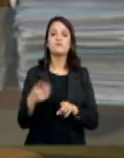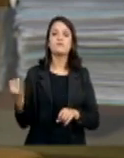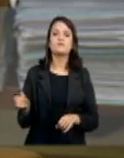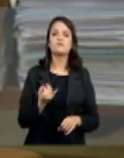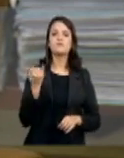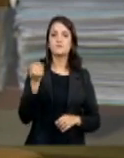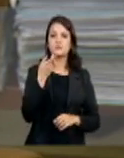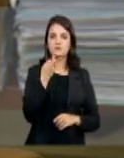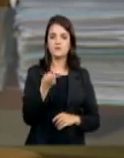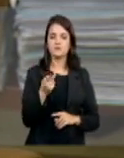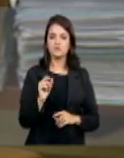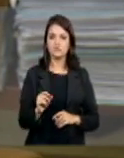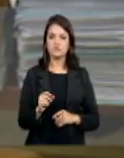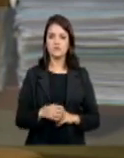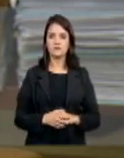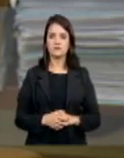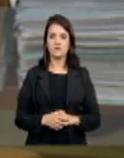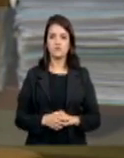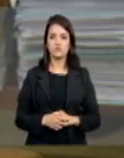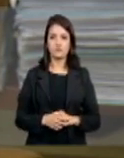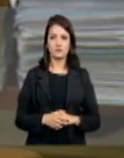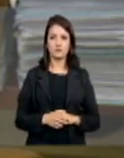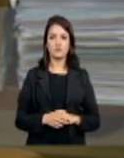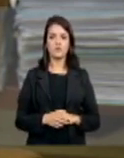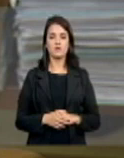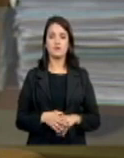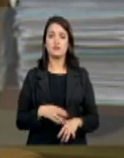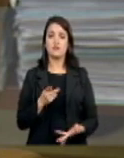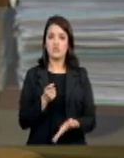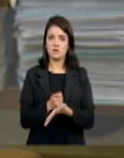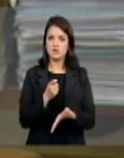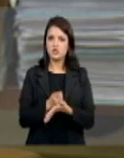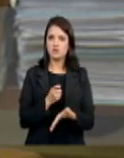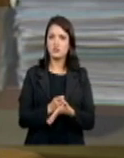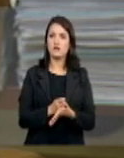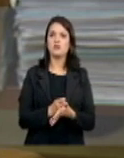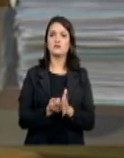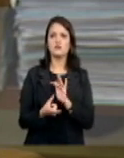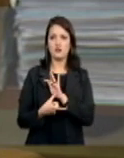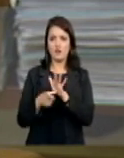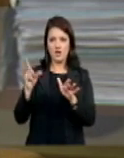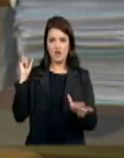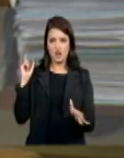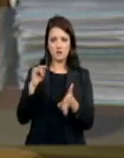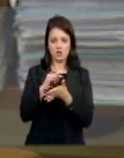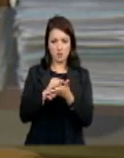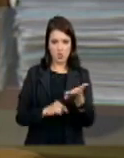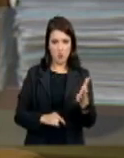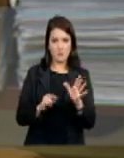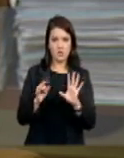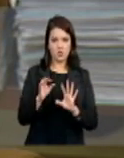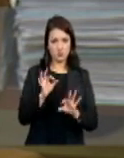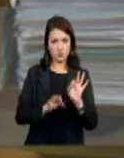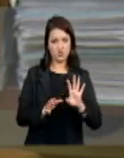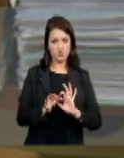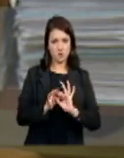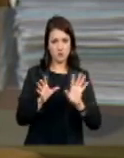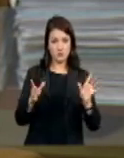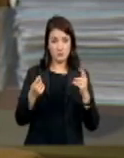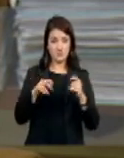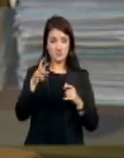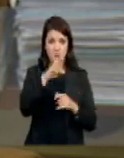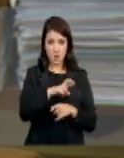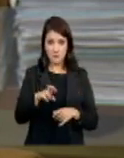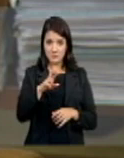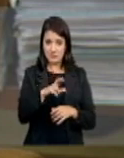entendimento sobre a exigência de prévia autorização judicial deve ser observado por todos